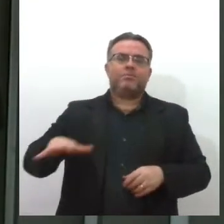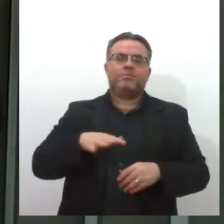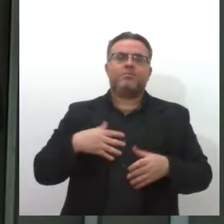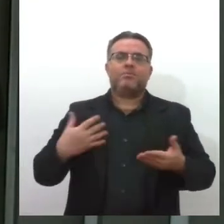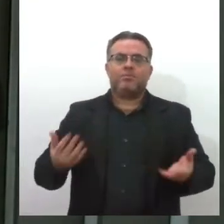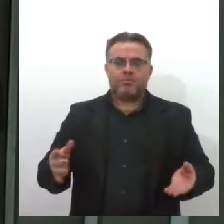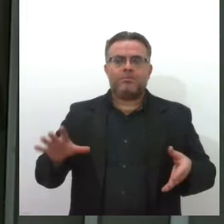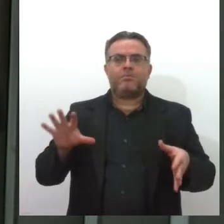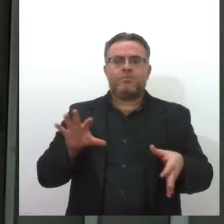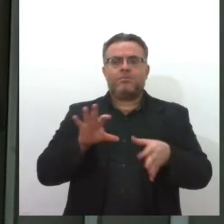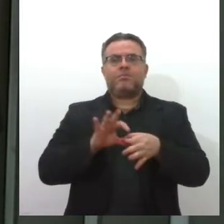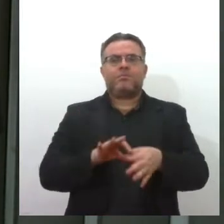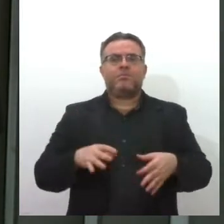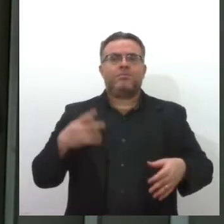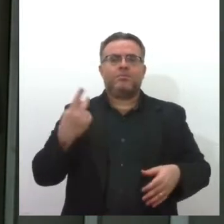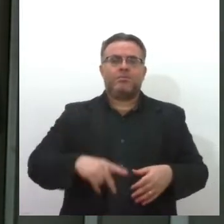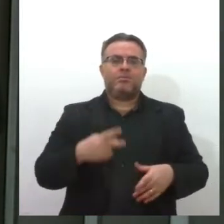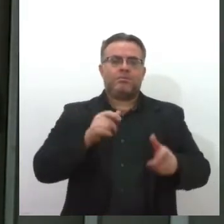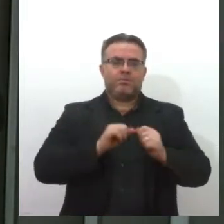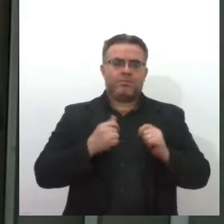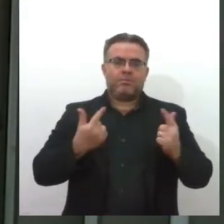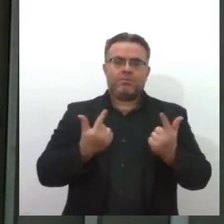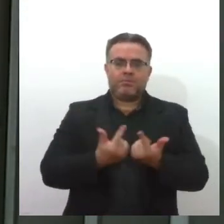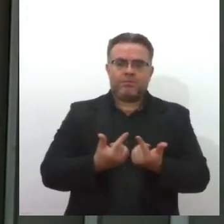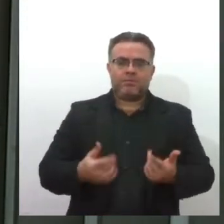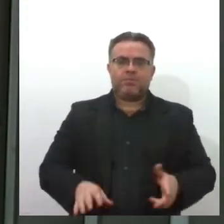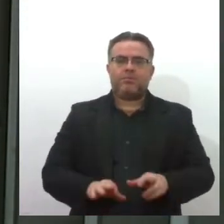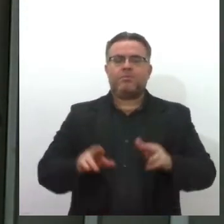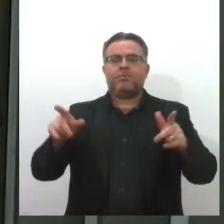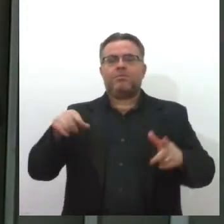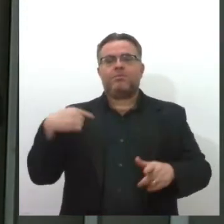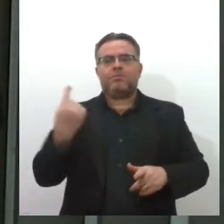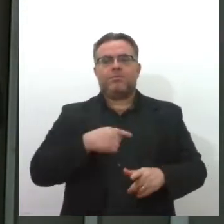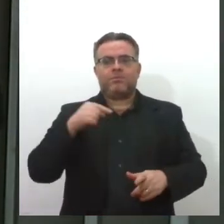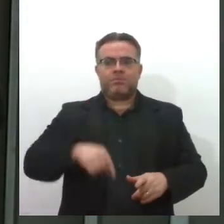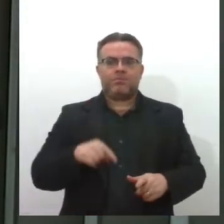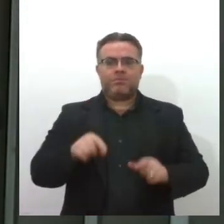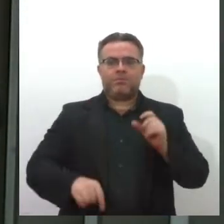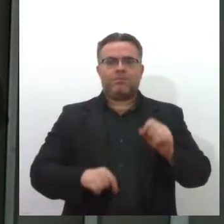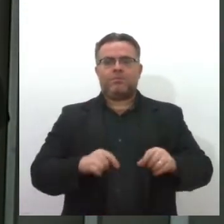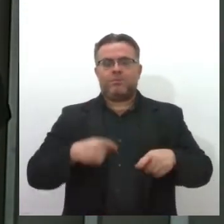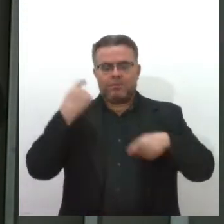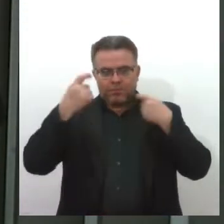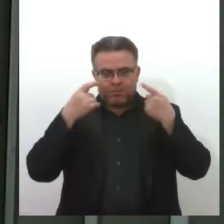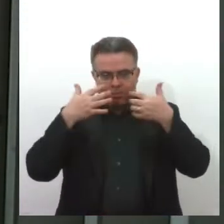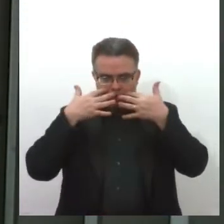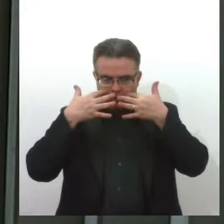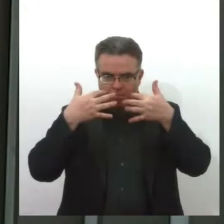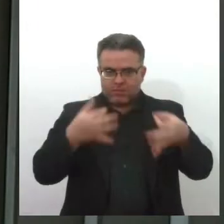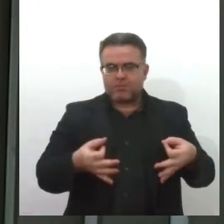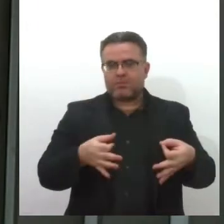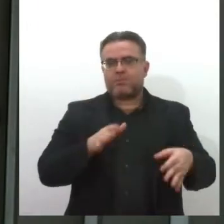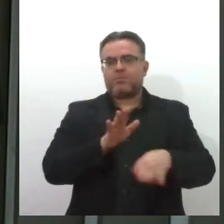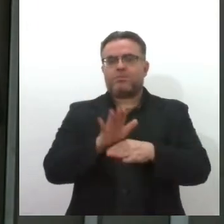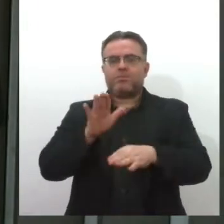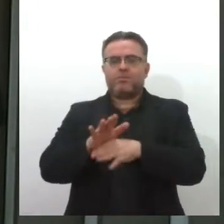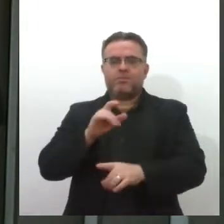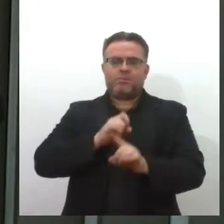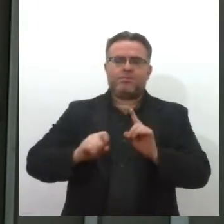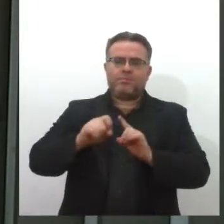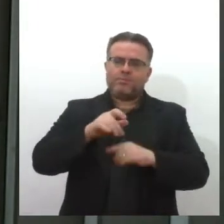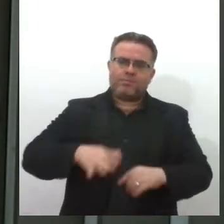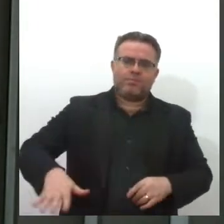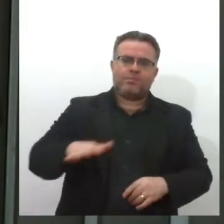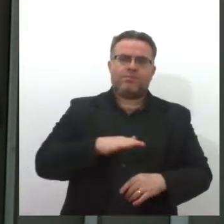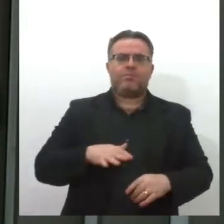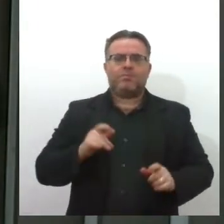é uma preocupação do Legislativo de Sergipe, é um diferencial da gente ter essa preocupação de abraçar mais, para ficar até mais perto realmente